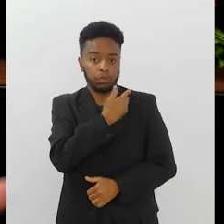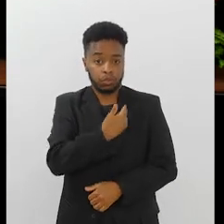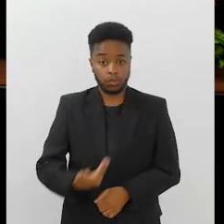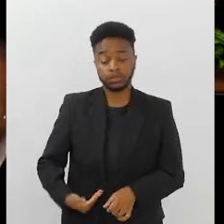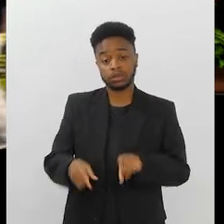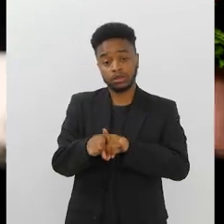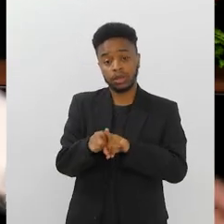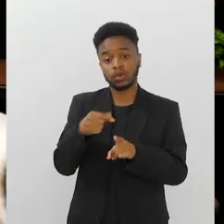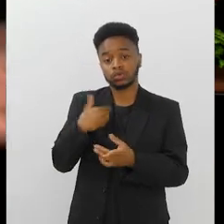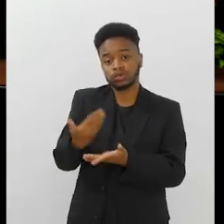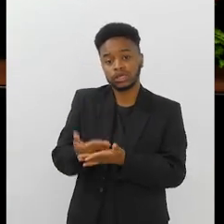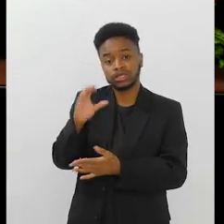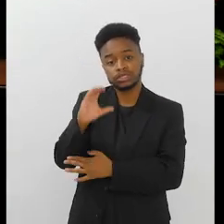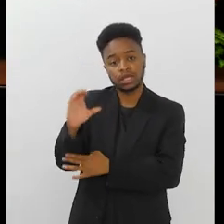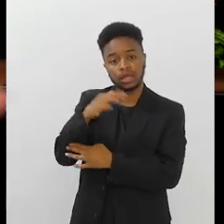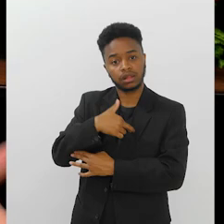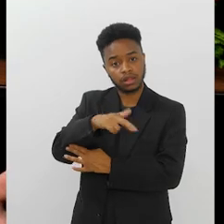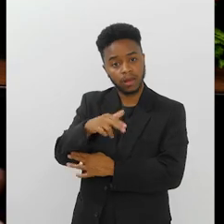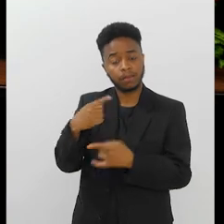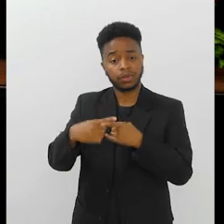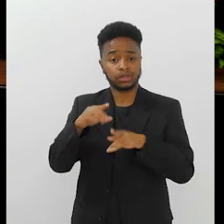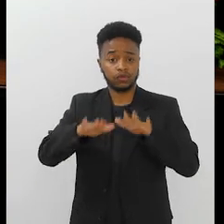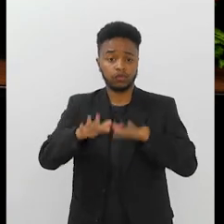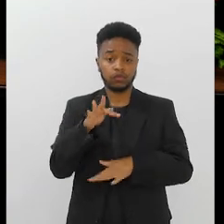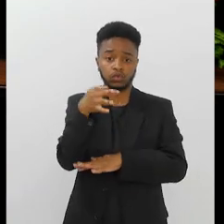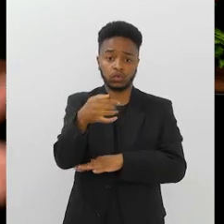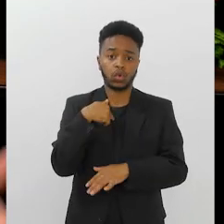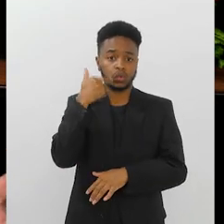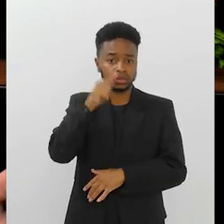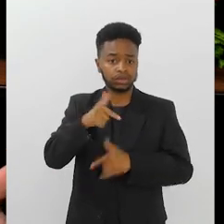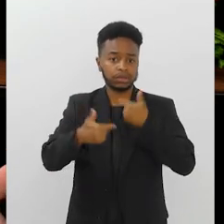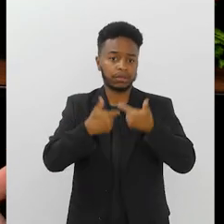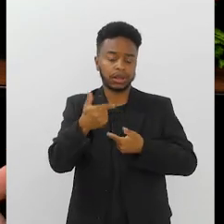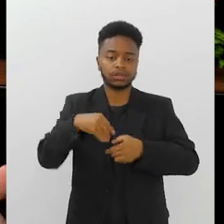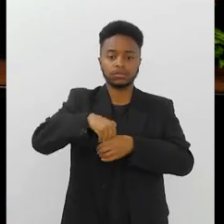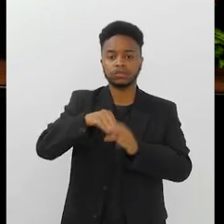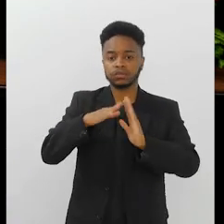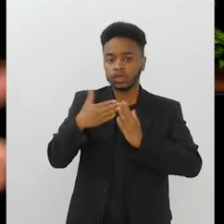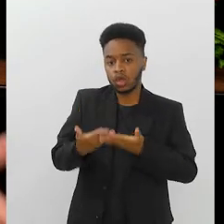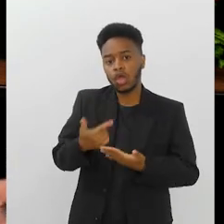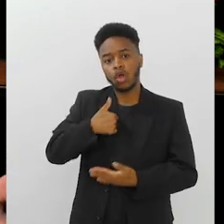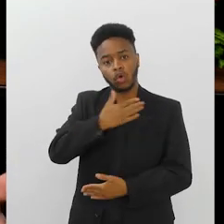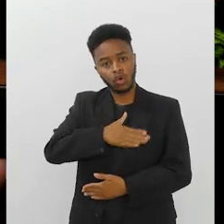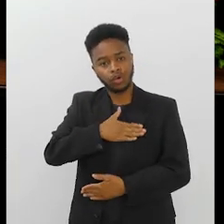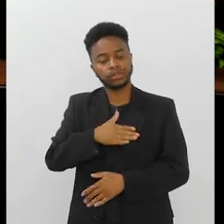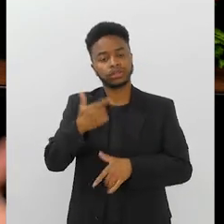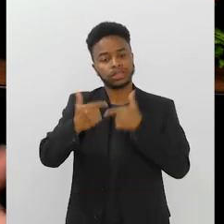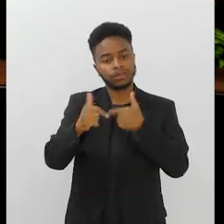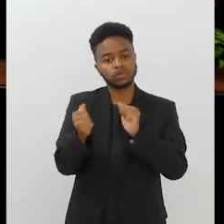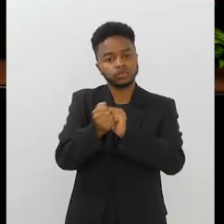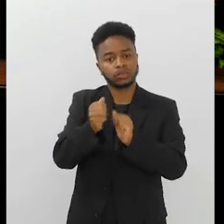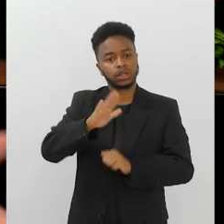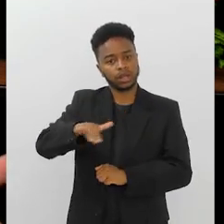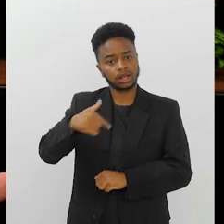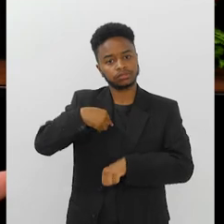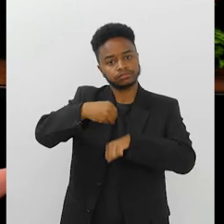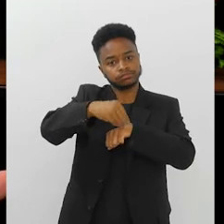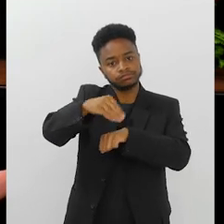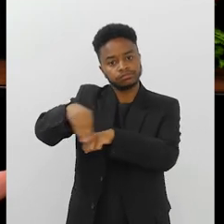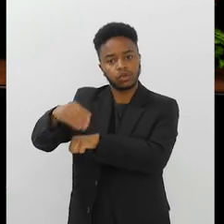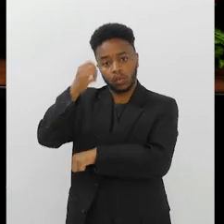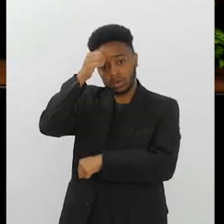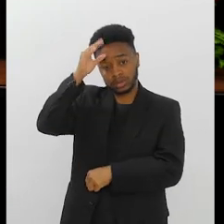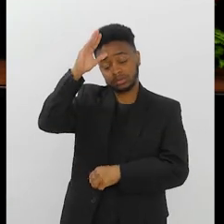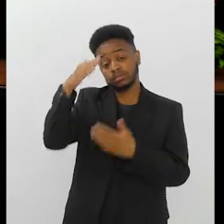religião fui me formar em ciências da religião para poder um dia talvez trabalhar dentro de uma escola que é o que eu gosto de fazer trabalhar com crianças passar